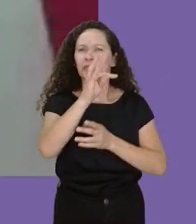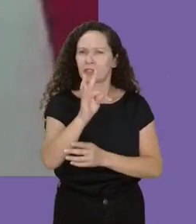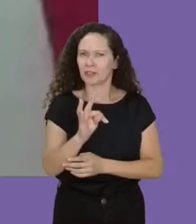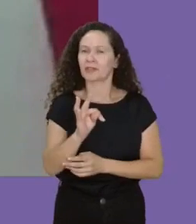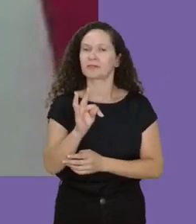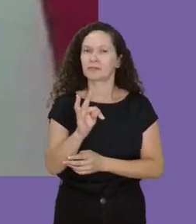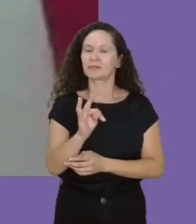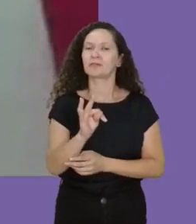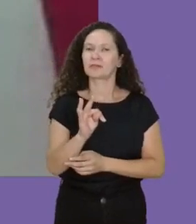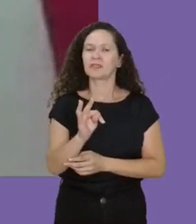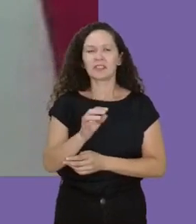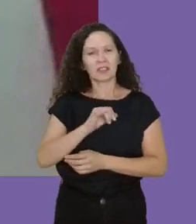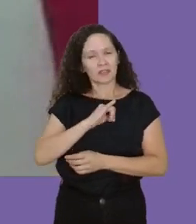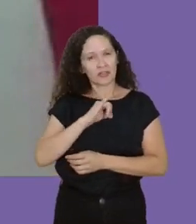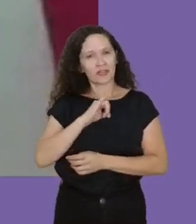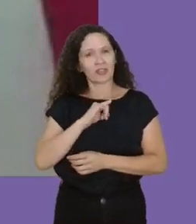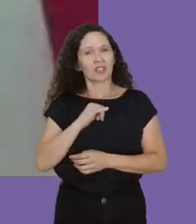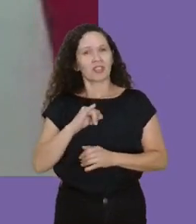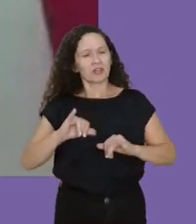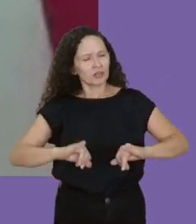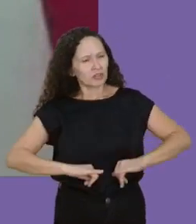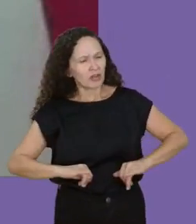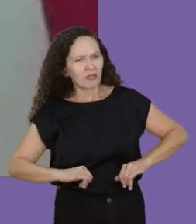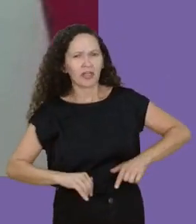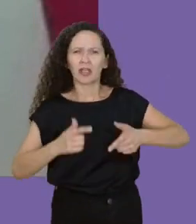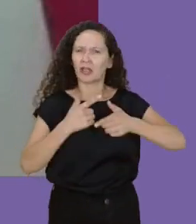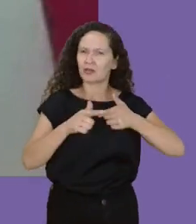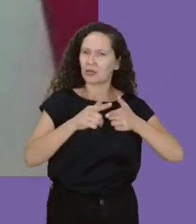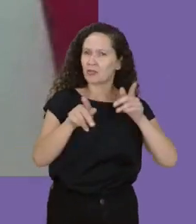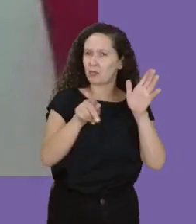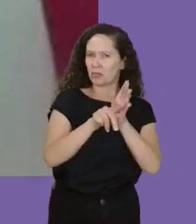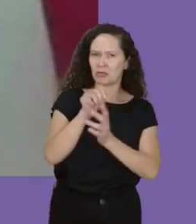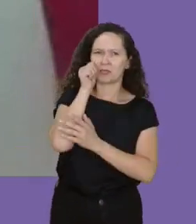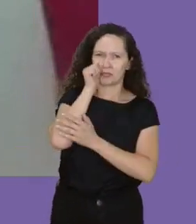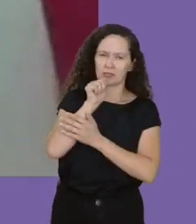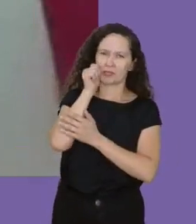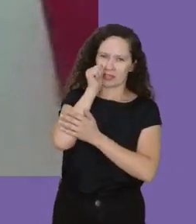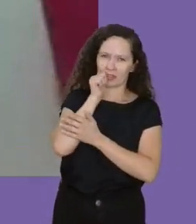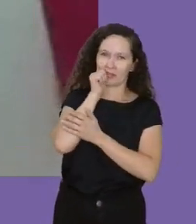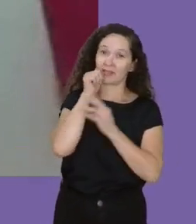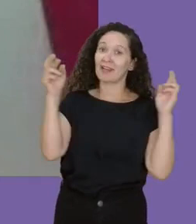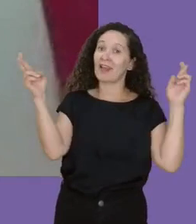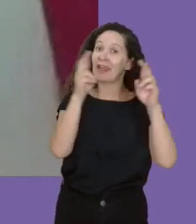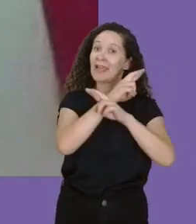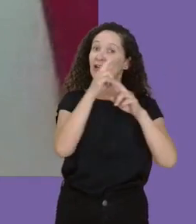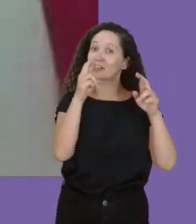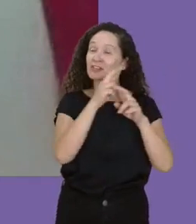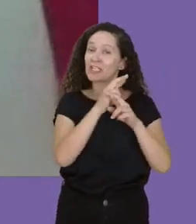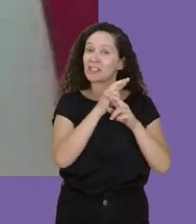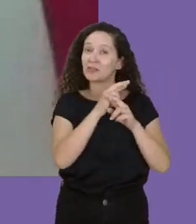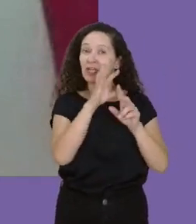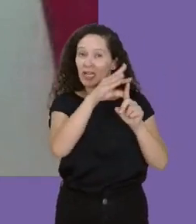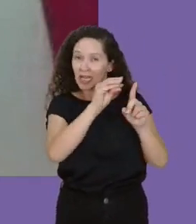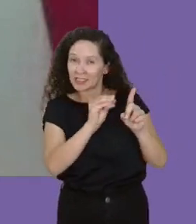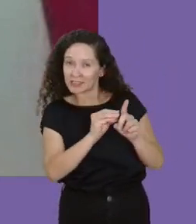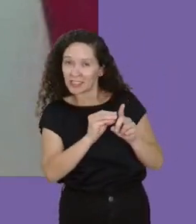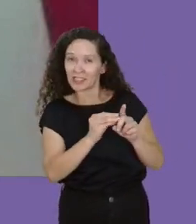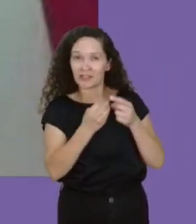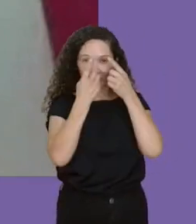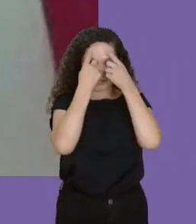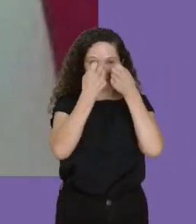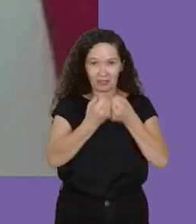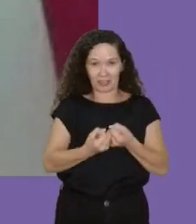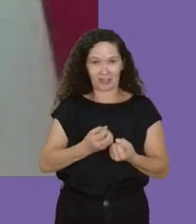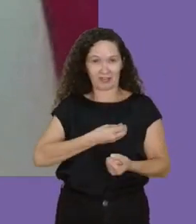que, quando elas tiverem qualquer tipo de problema, especialmente relacionado a assédio e violência na sua vida política, elas